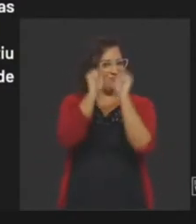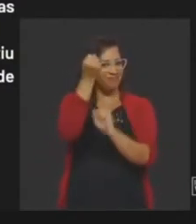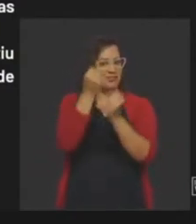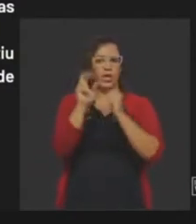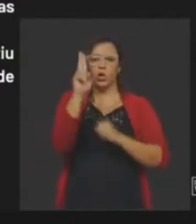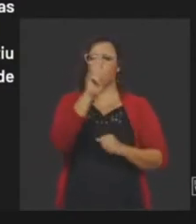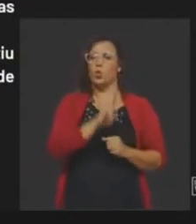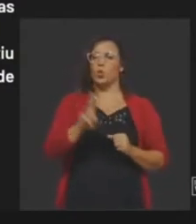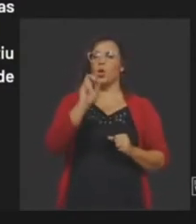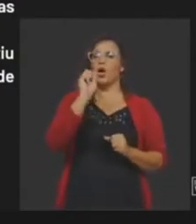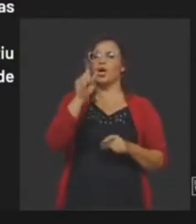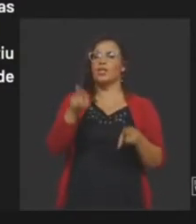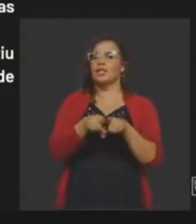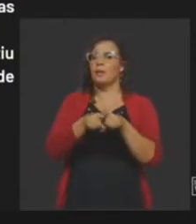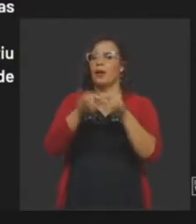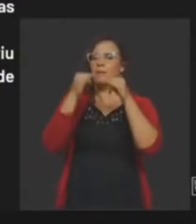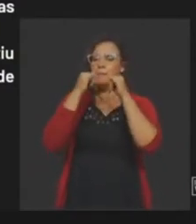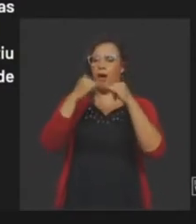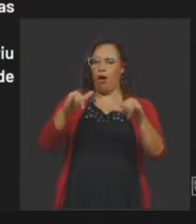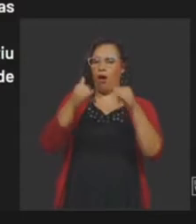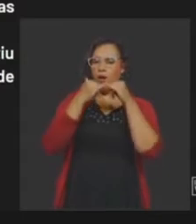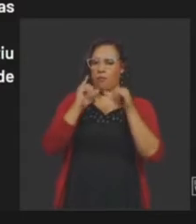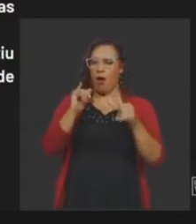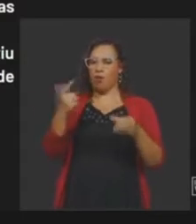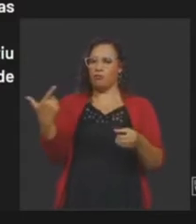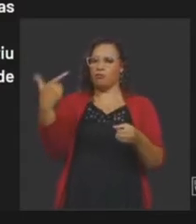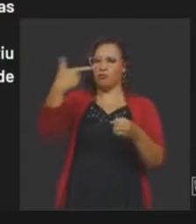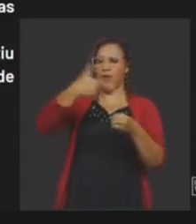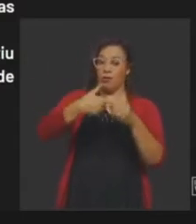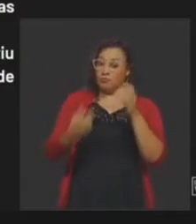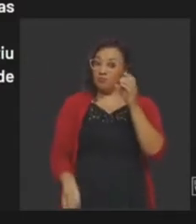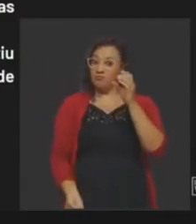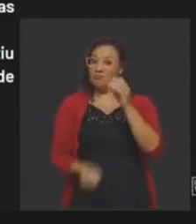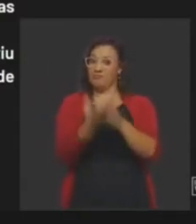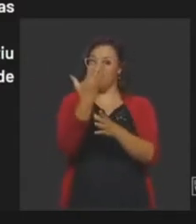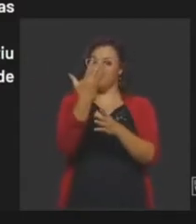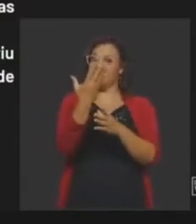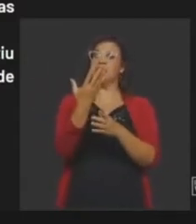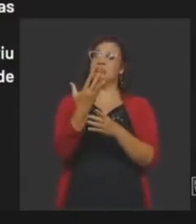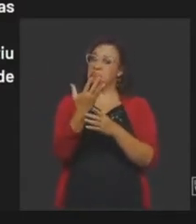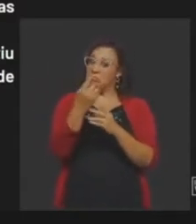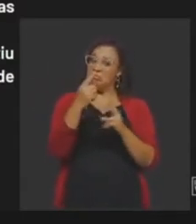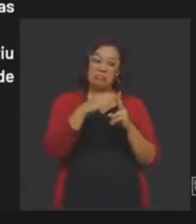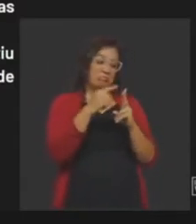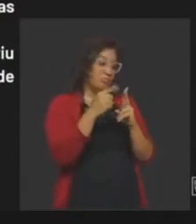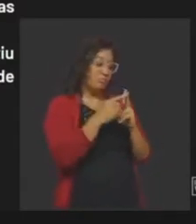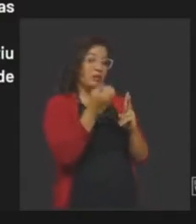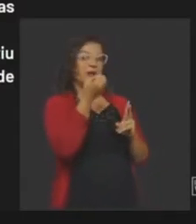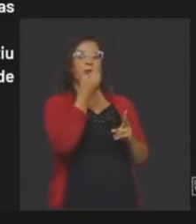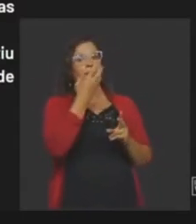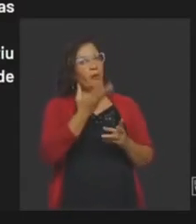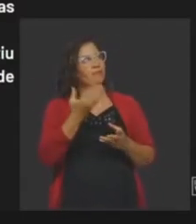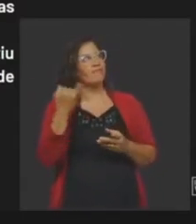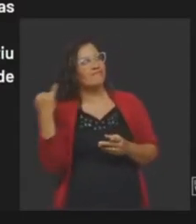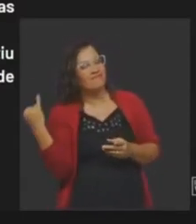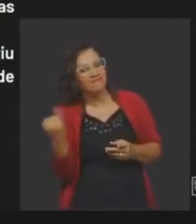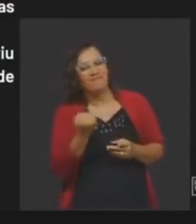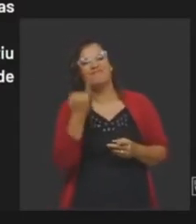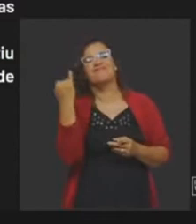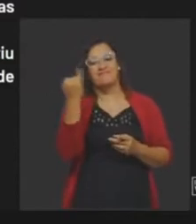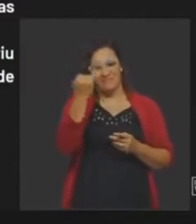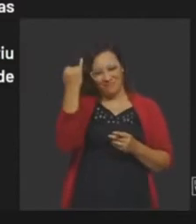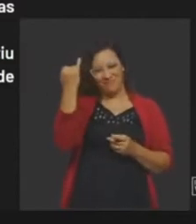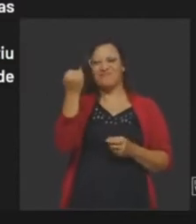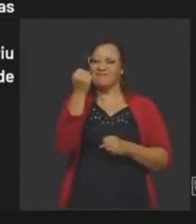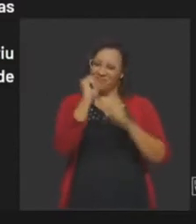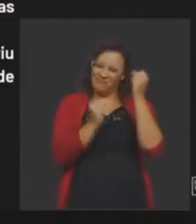da eletricidade e do petróleo. Então são dois pontos positivos que não podemos negar a importância desse desenvolvimento